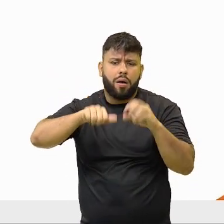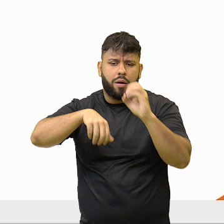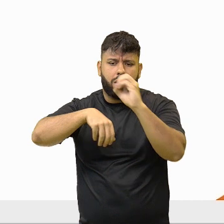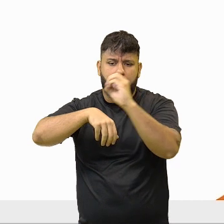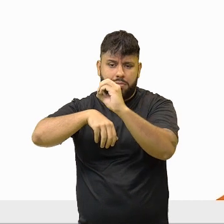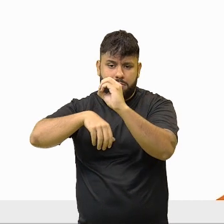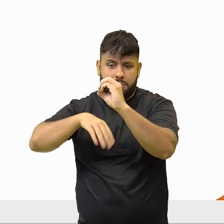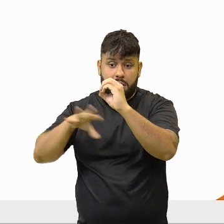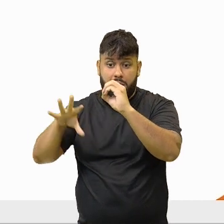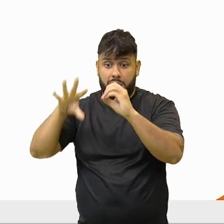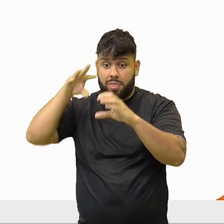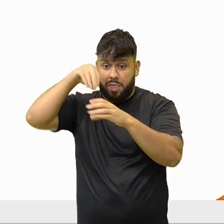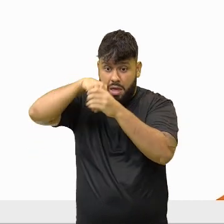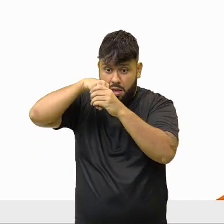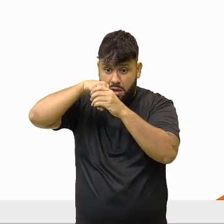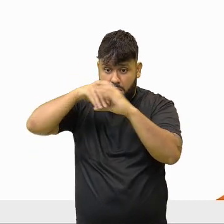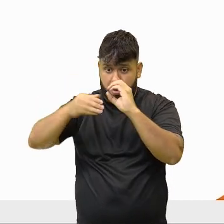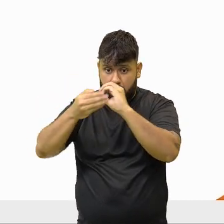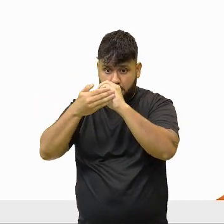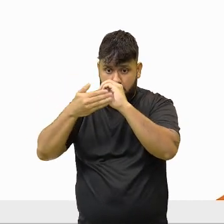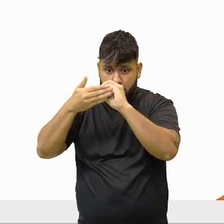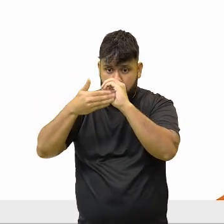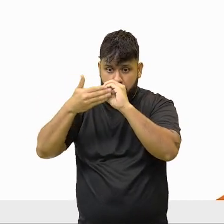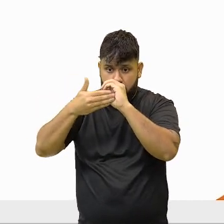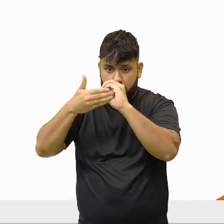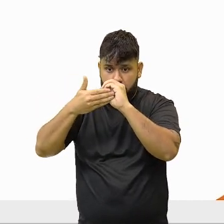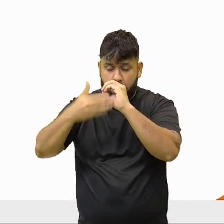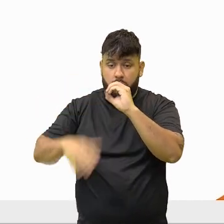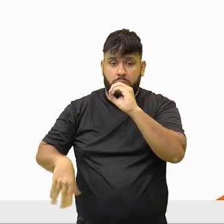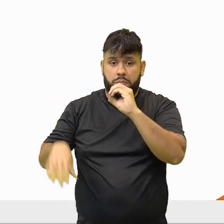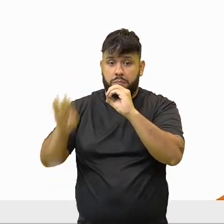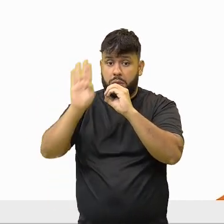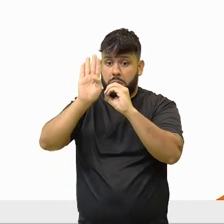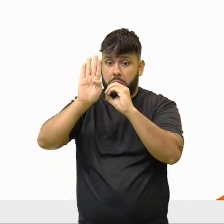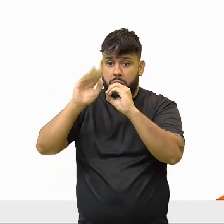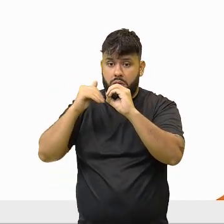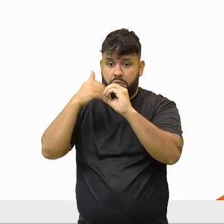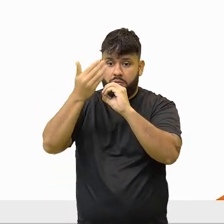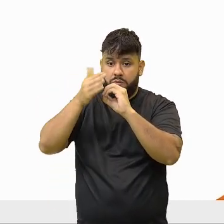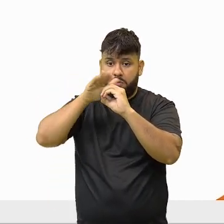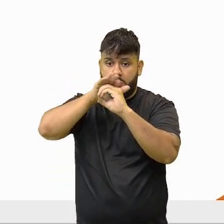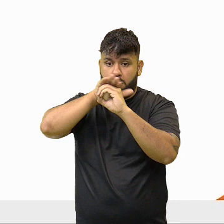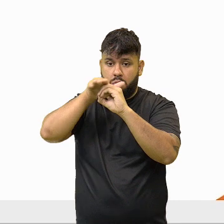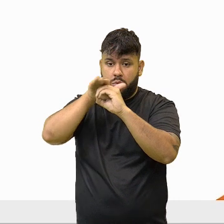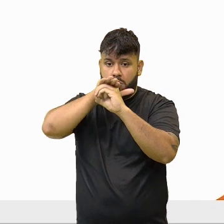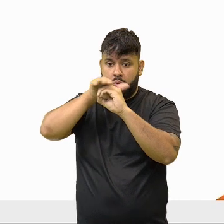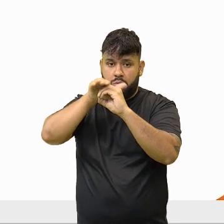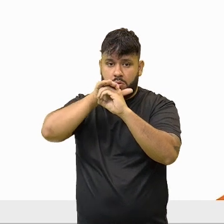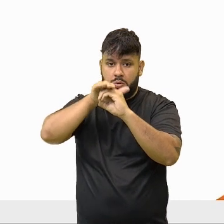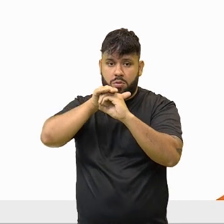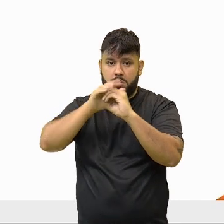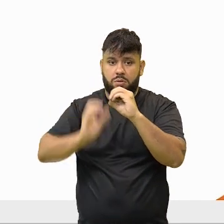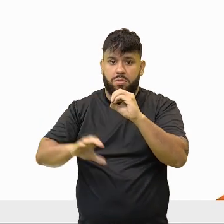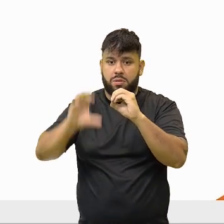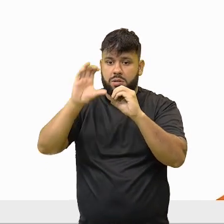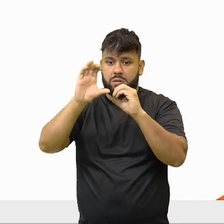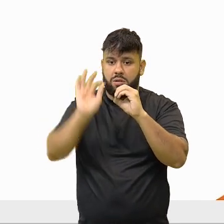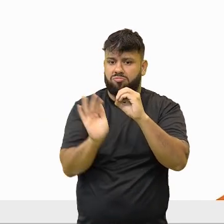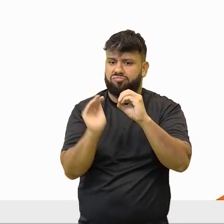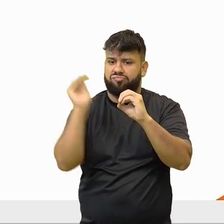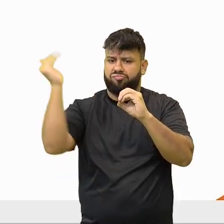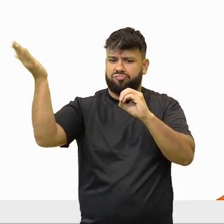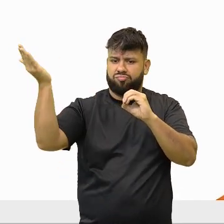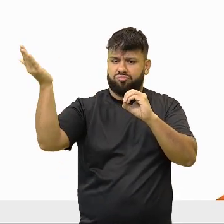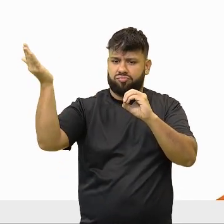interna da esfera, o ponto B é na parte externa do eletroscópio e o ponto C é na parte externa da esfera.